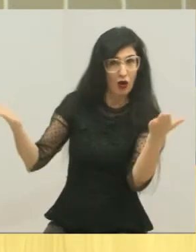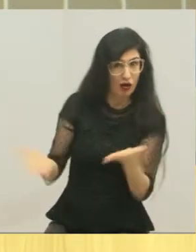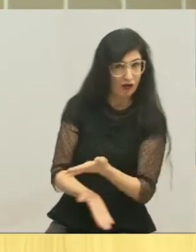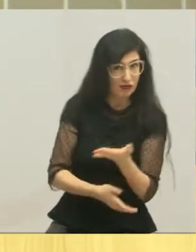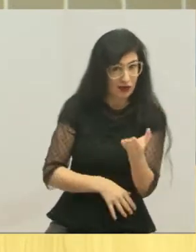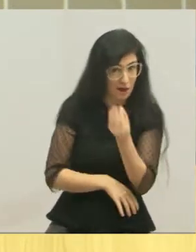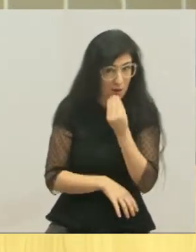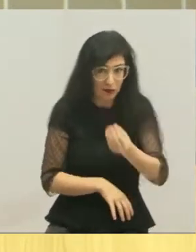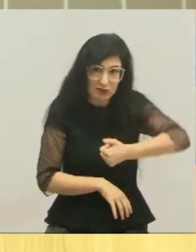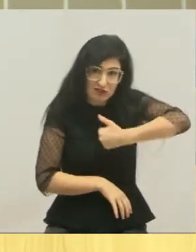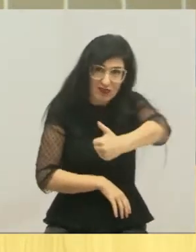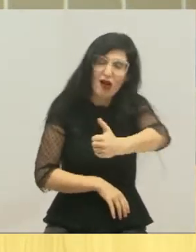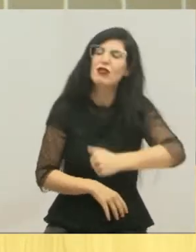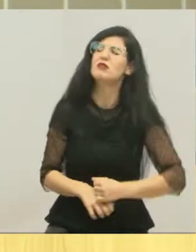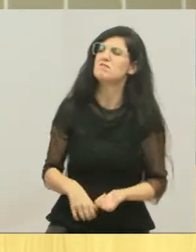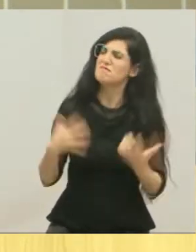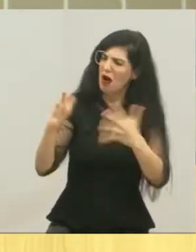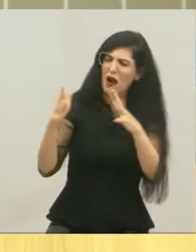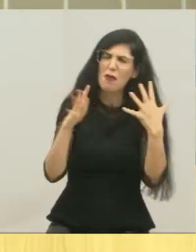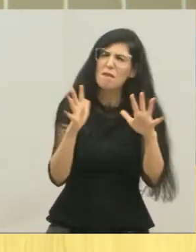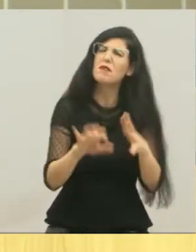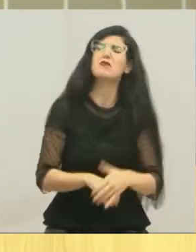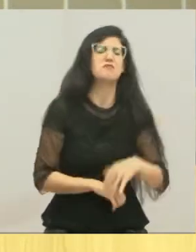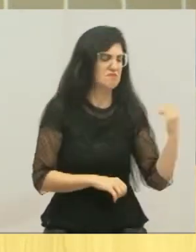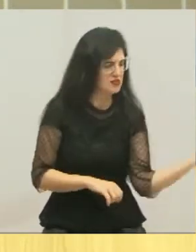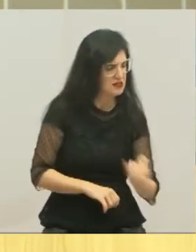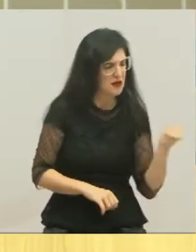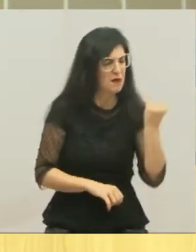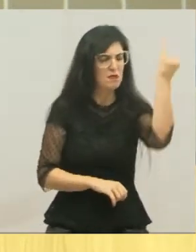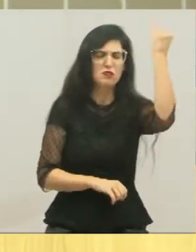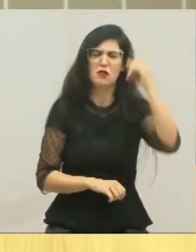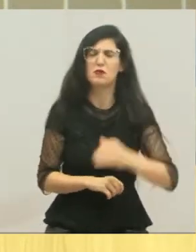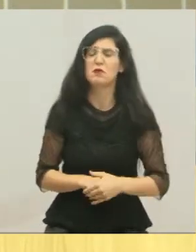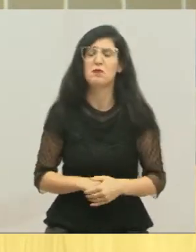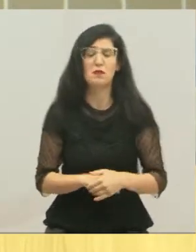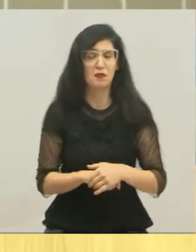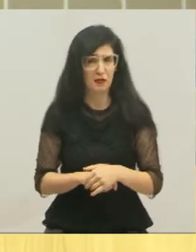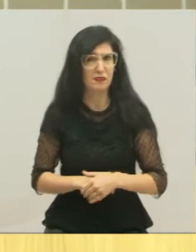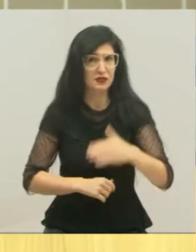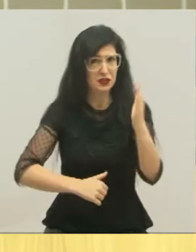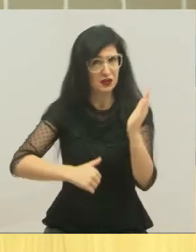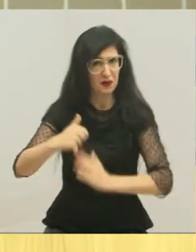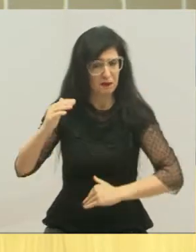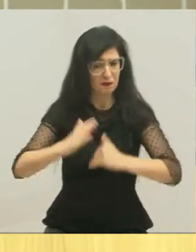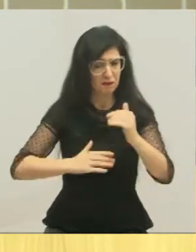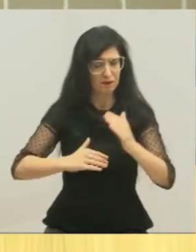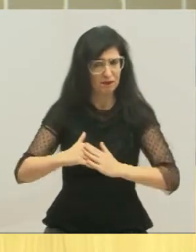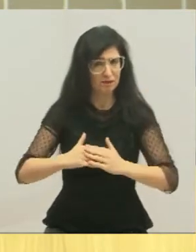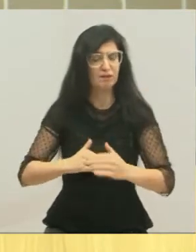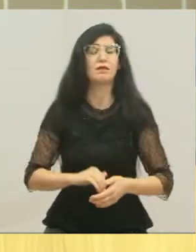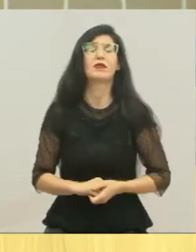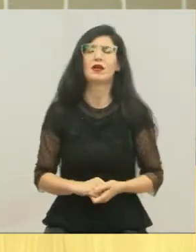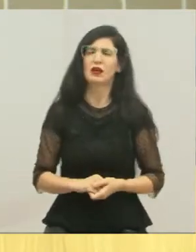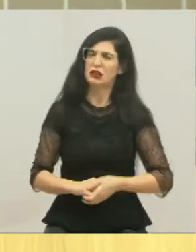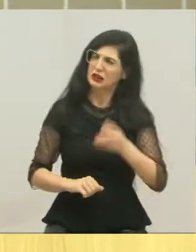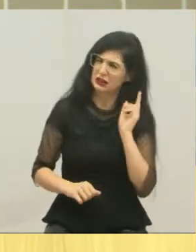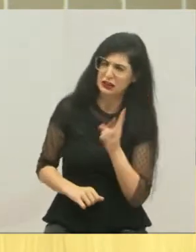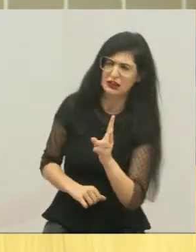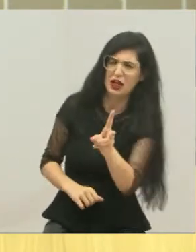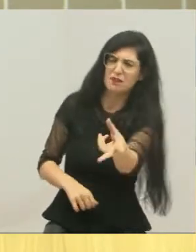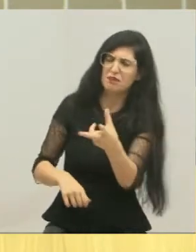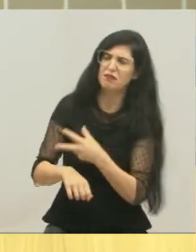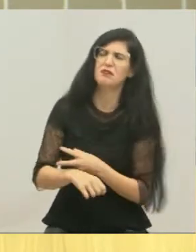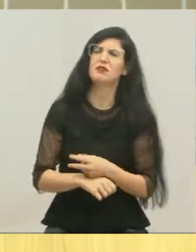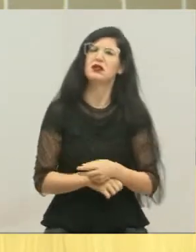que exercem esta importante profissão e desejamos sucesso em suas carreiras. Feito